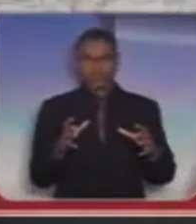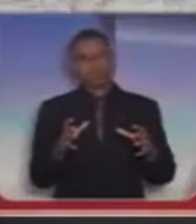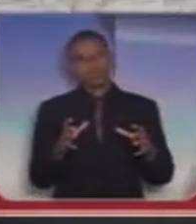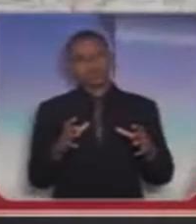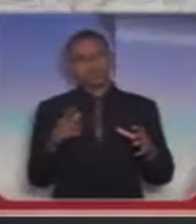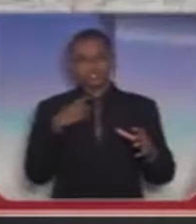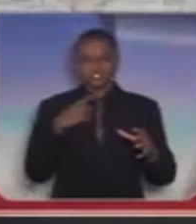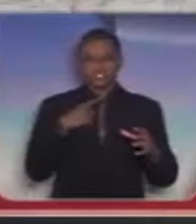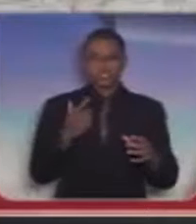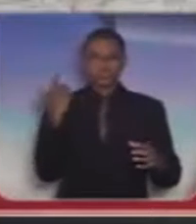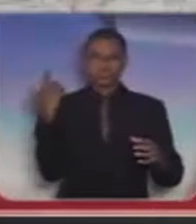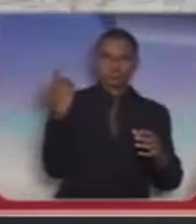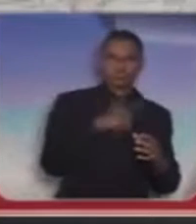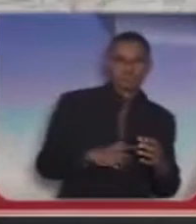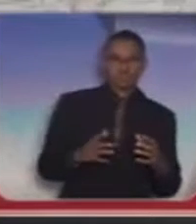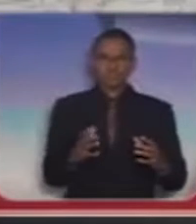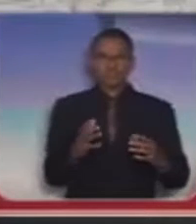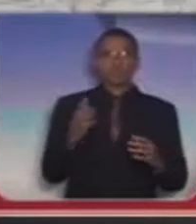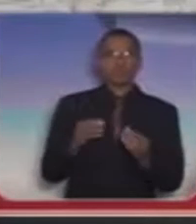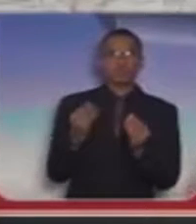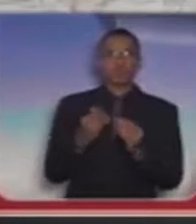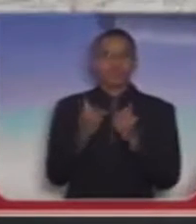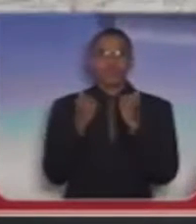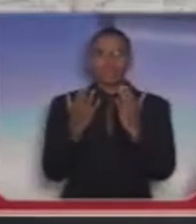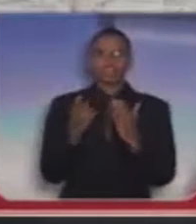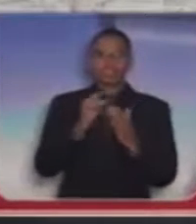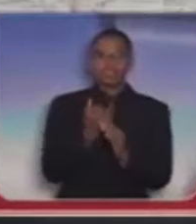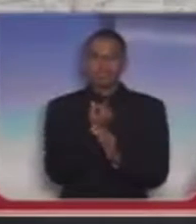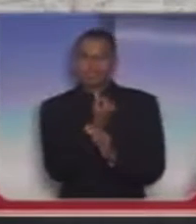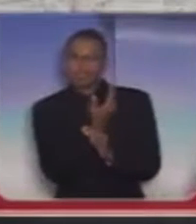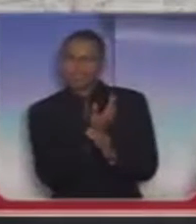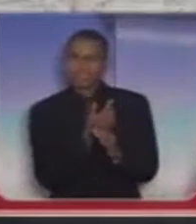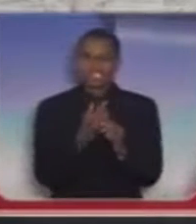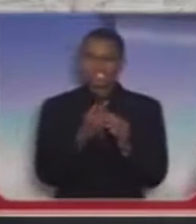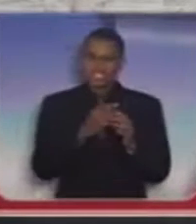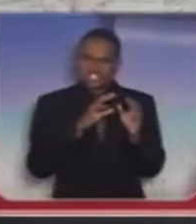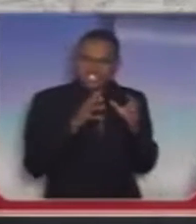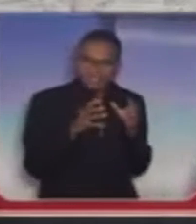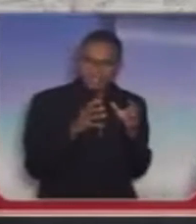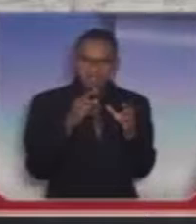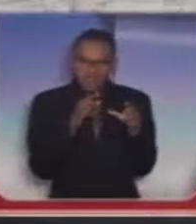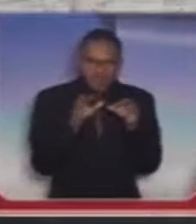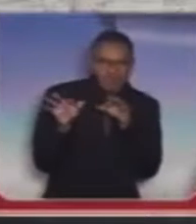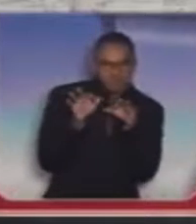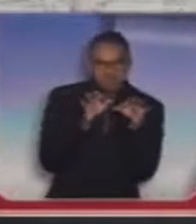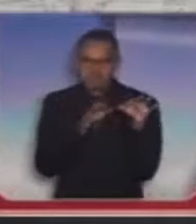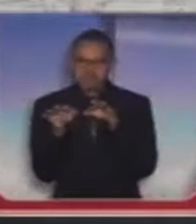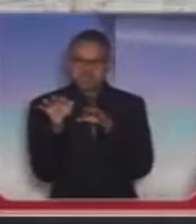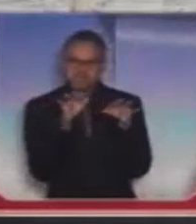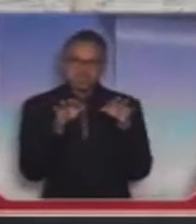pelas portas dos fundos vinha promovendo um desmonte da